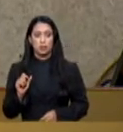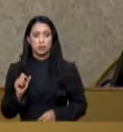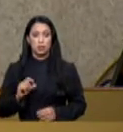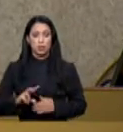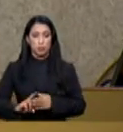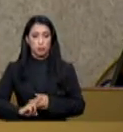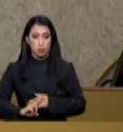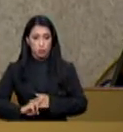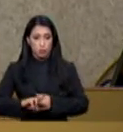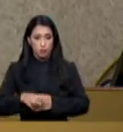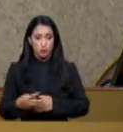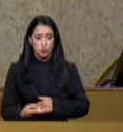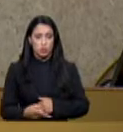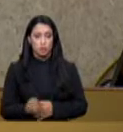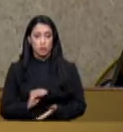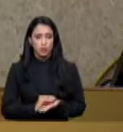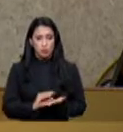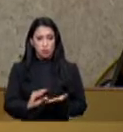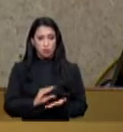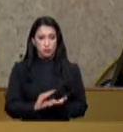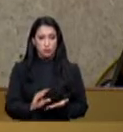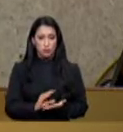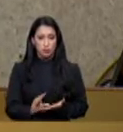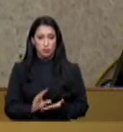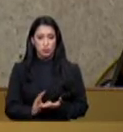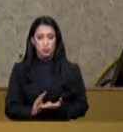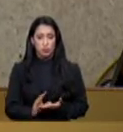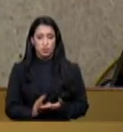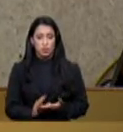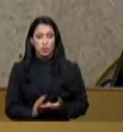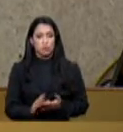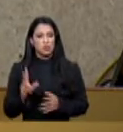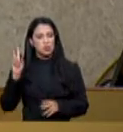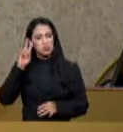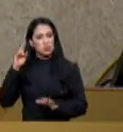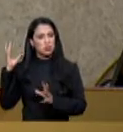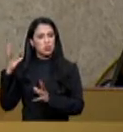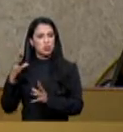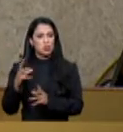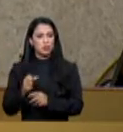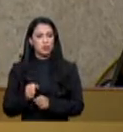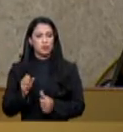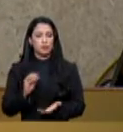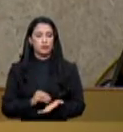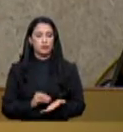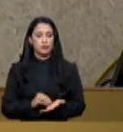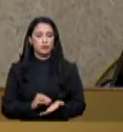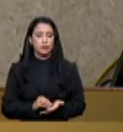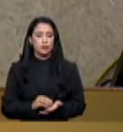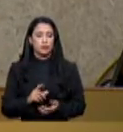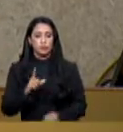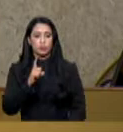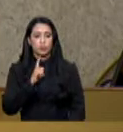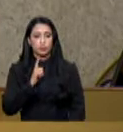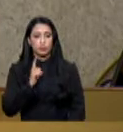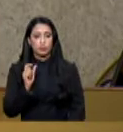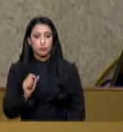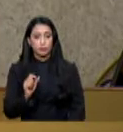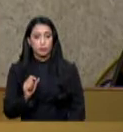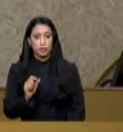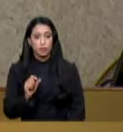consequência de investimentos historicamente insuficientes no setor, bem como